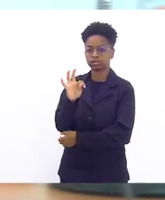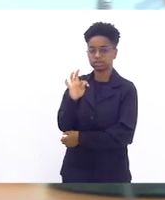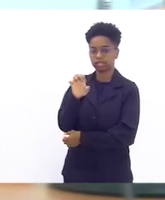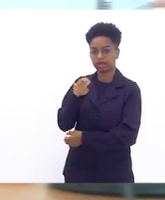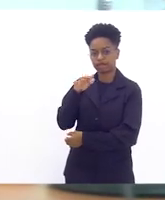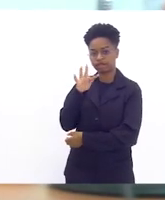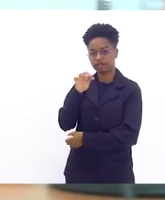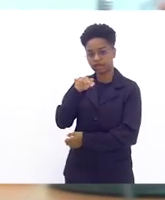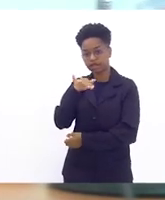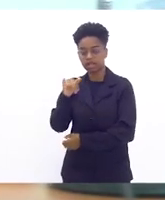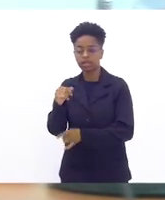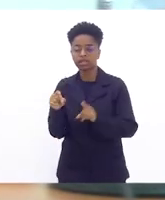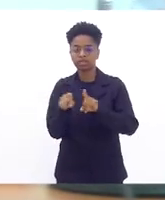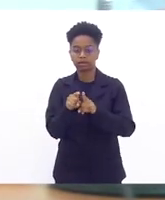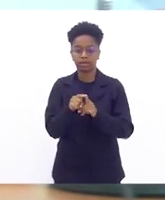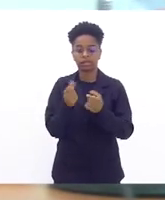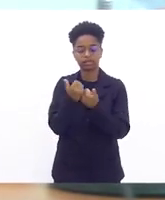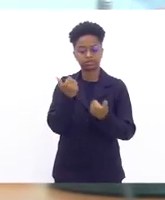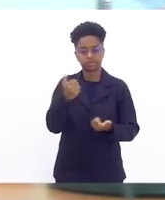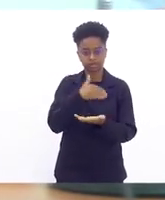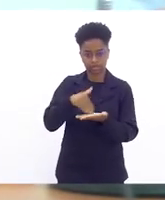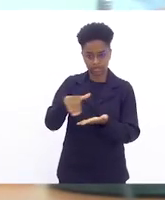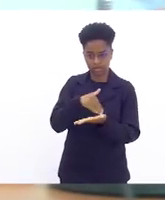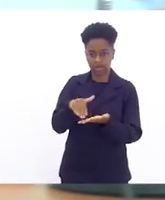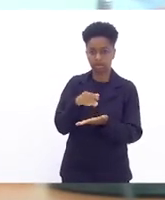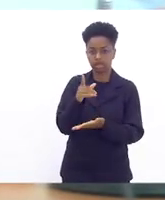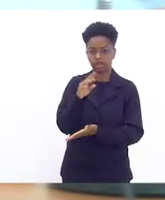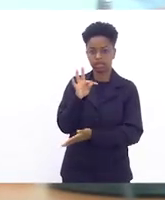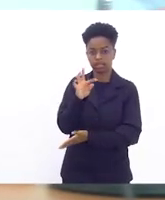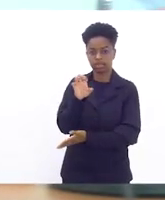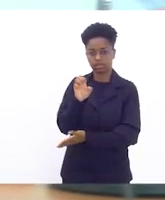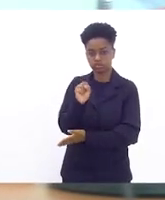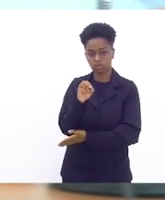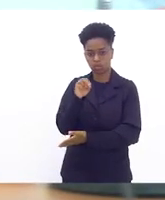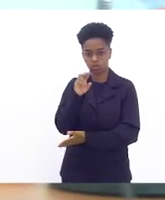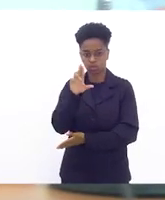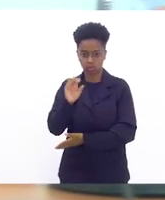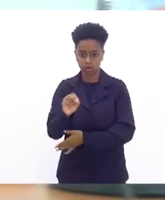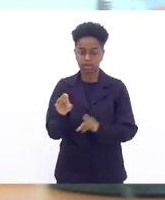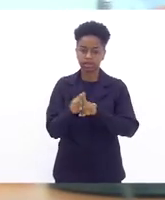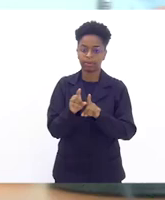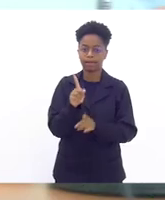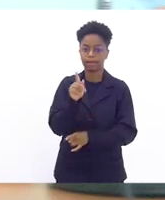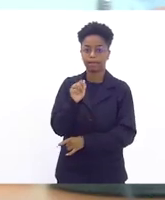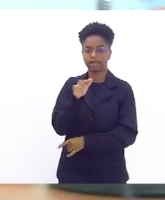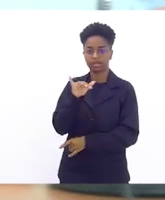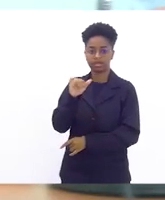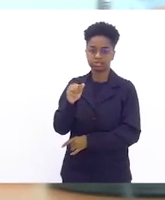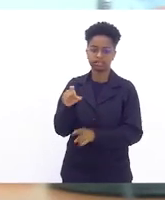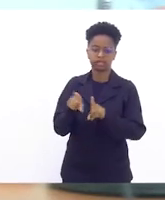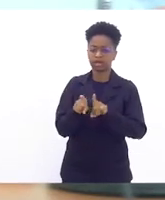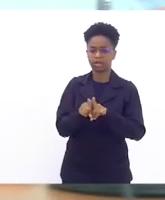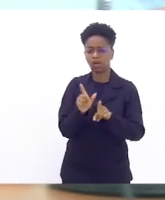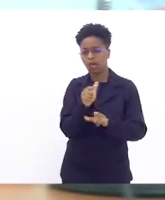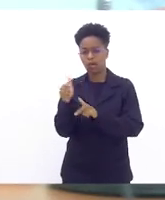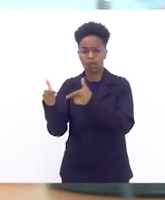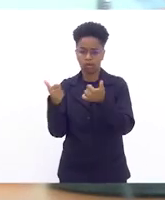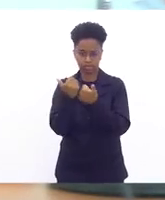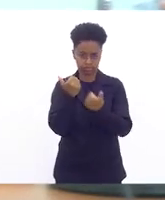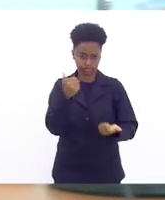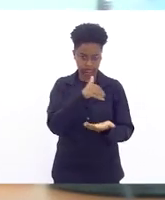a procuradora Patrícia Rosa também cumprimentar tem outras pessoas aqui Lilian subsecretária Beth